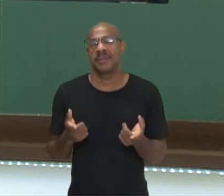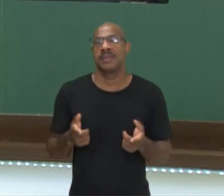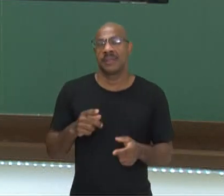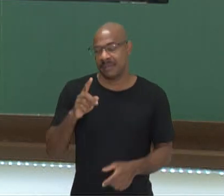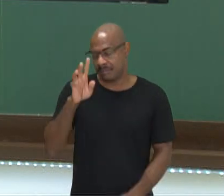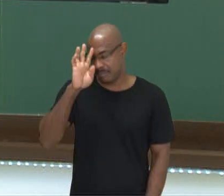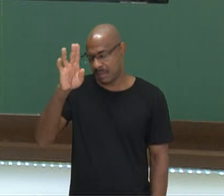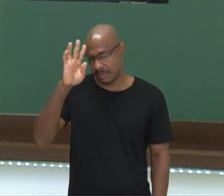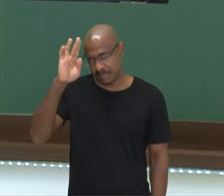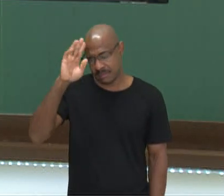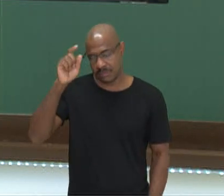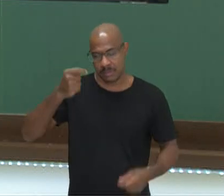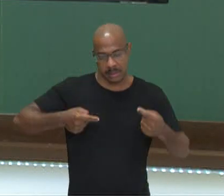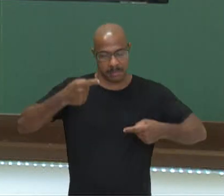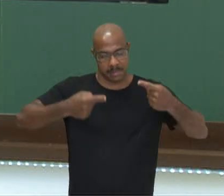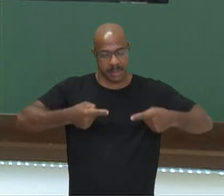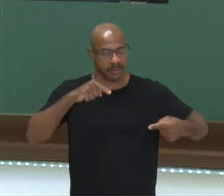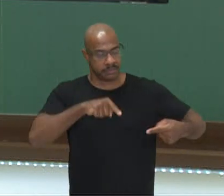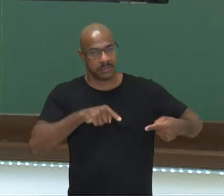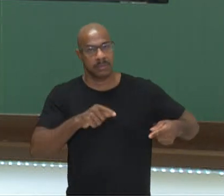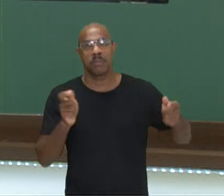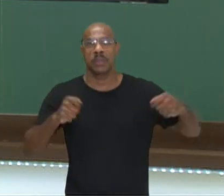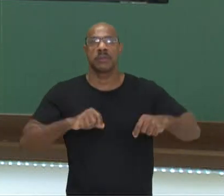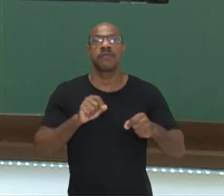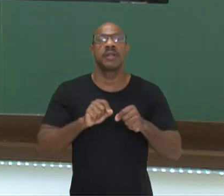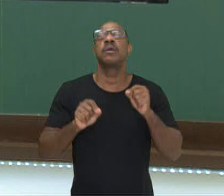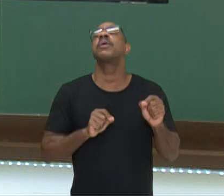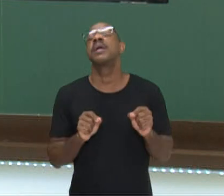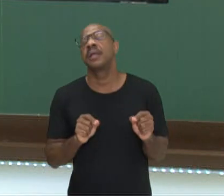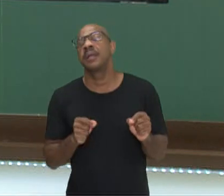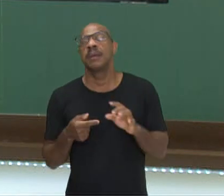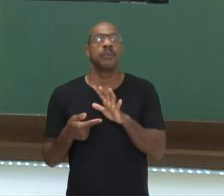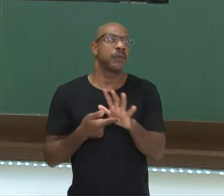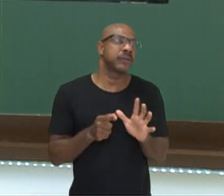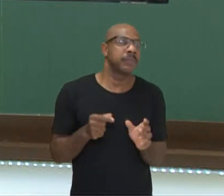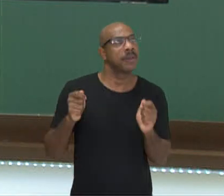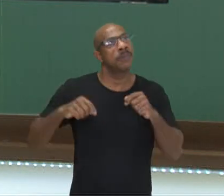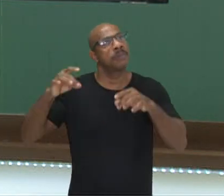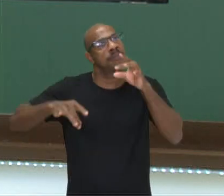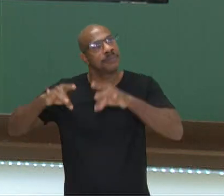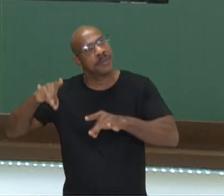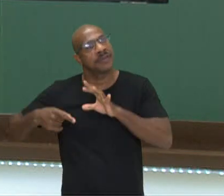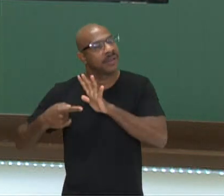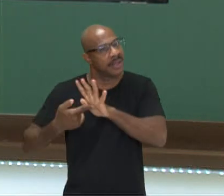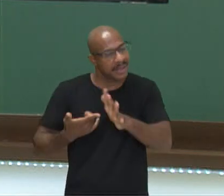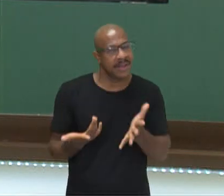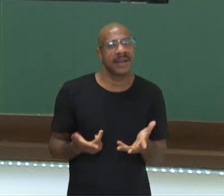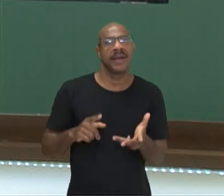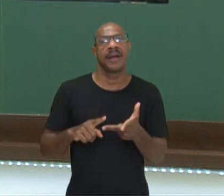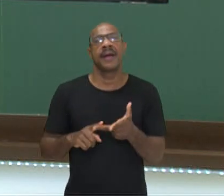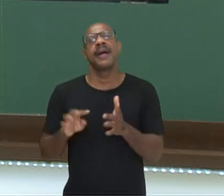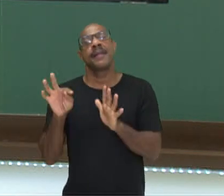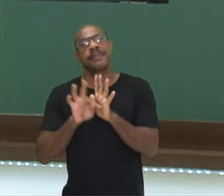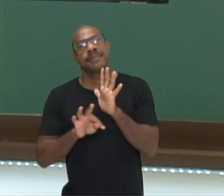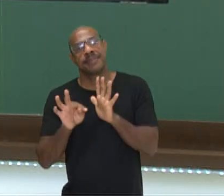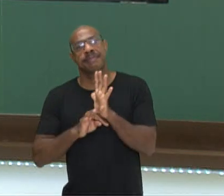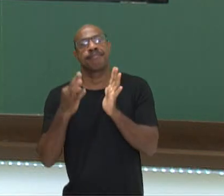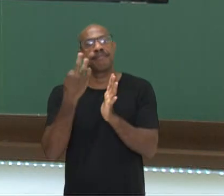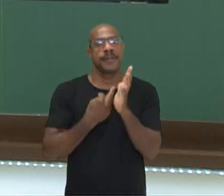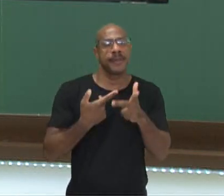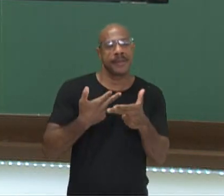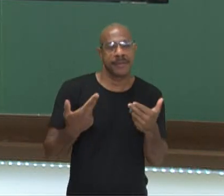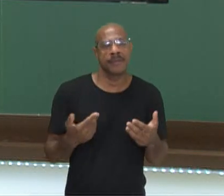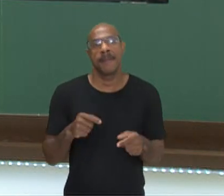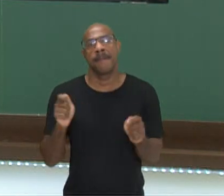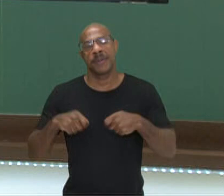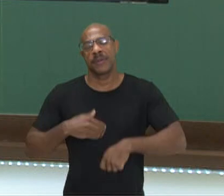debate. O debatedor mostrou, podemos fazer uma peça de teatro, podemos informar através de textos, podemos